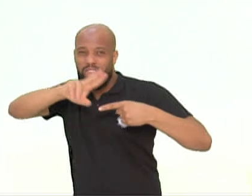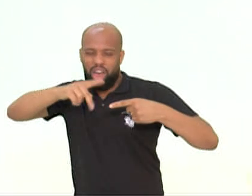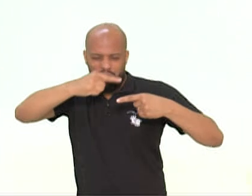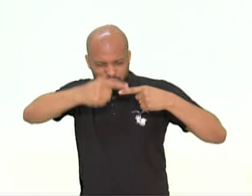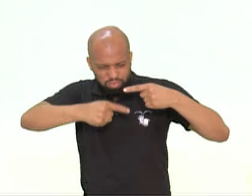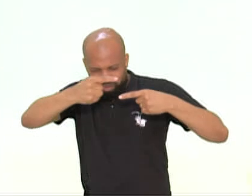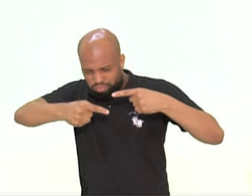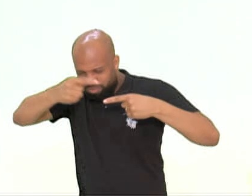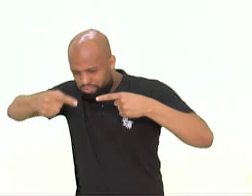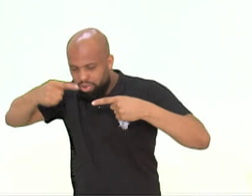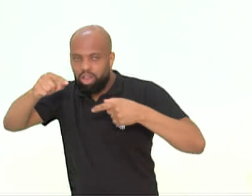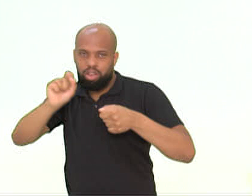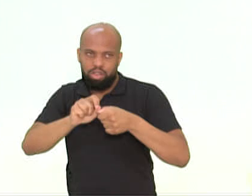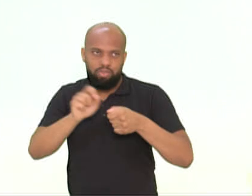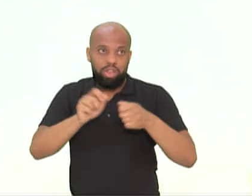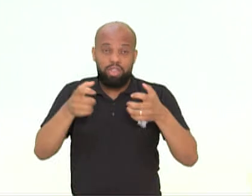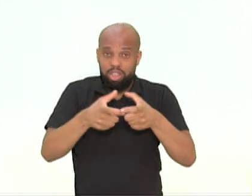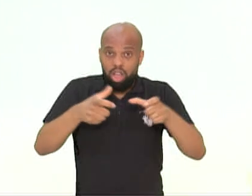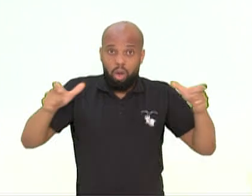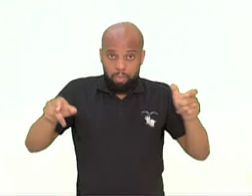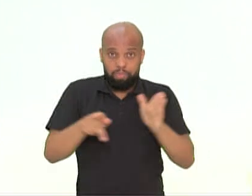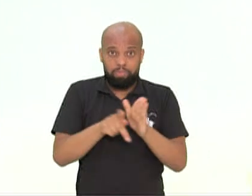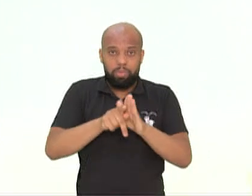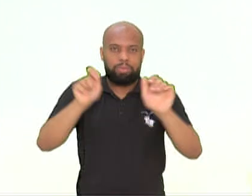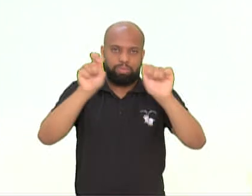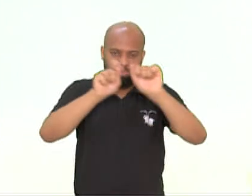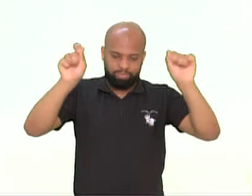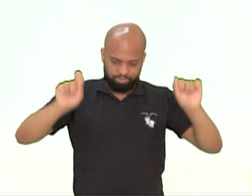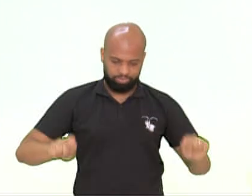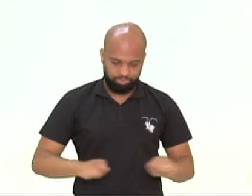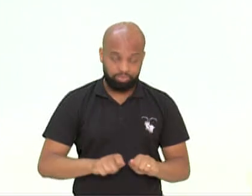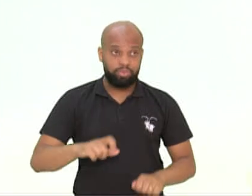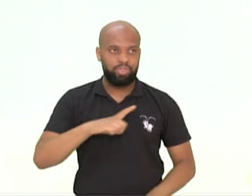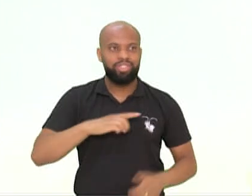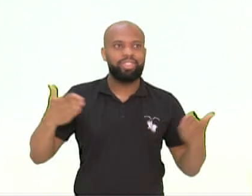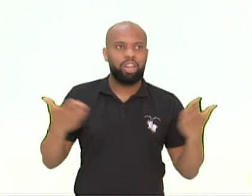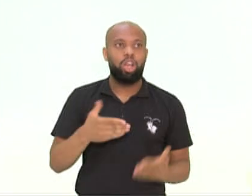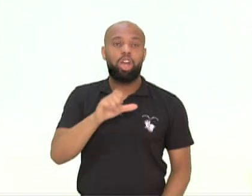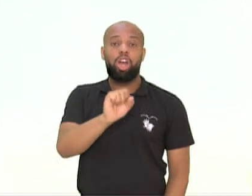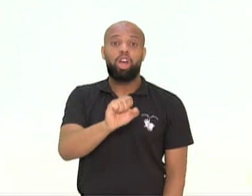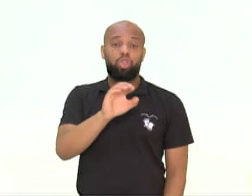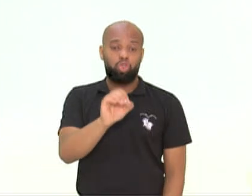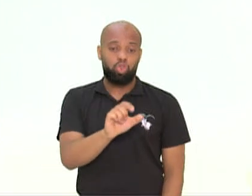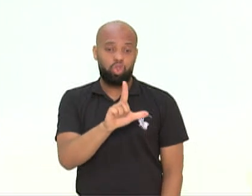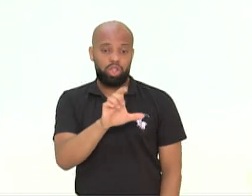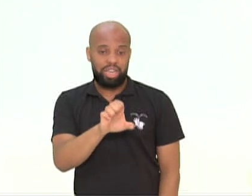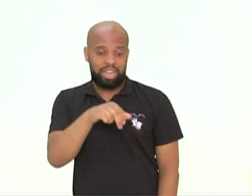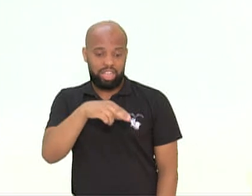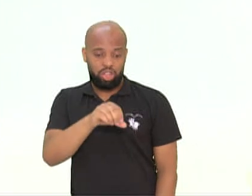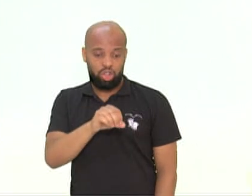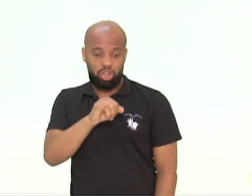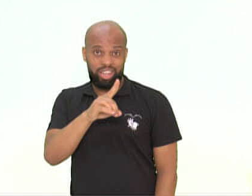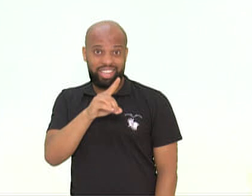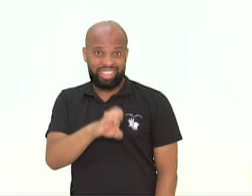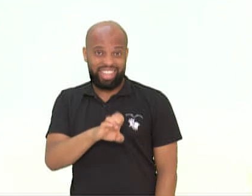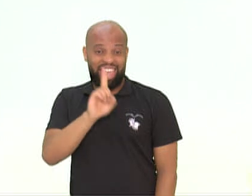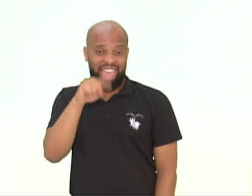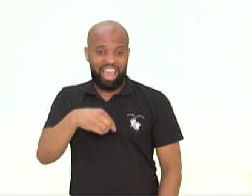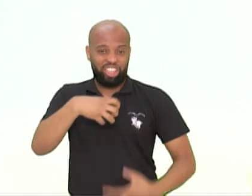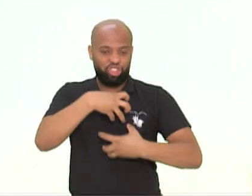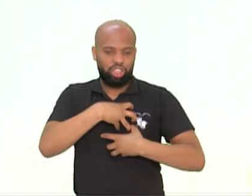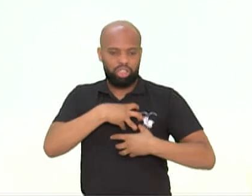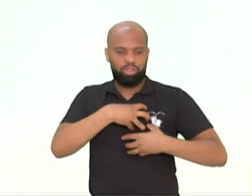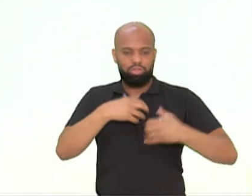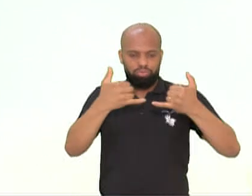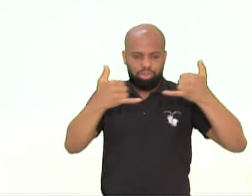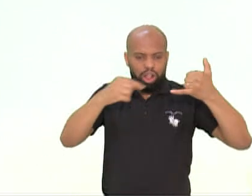ok? Bom, o solenoide, então, eu tenho aqui um desenho que explica para nós uma solenoide e as áreas